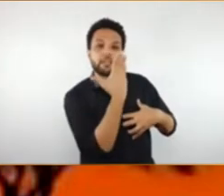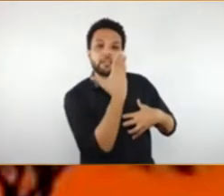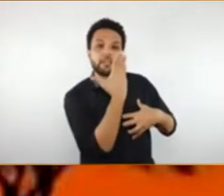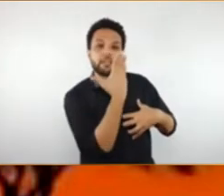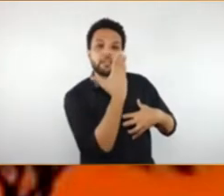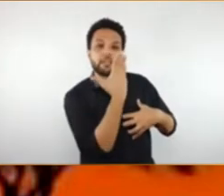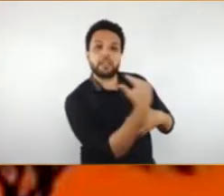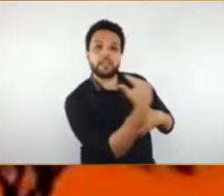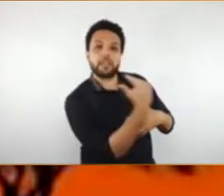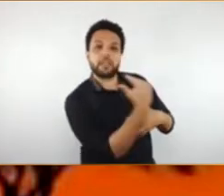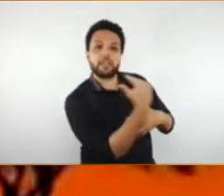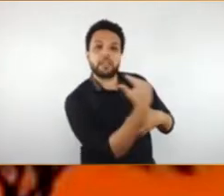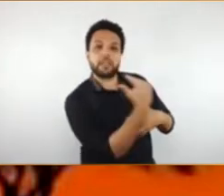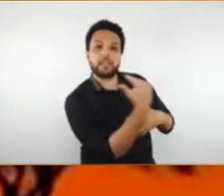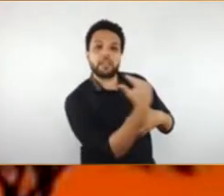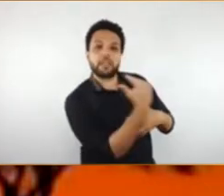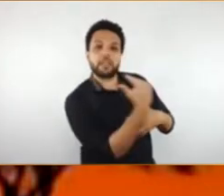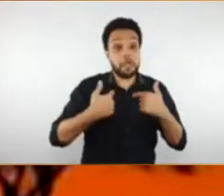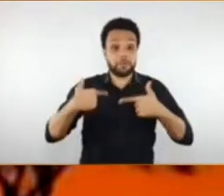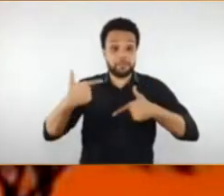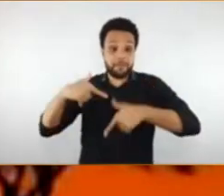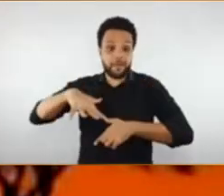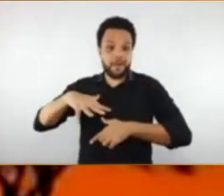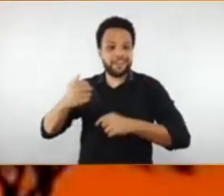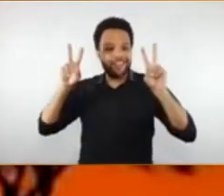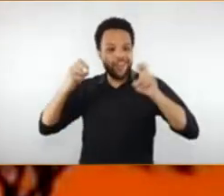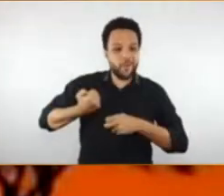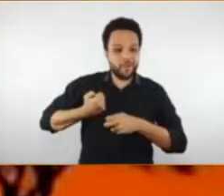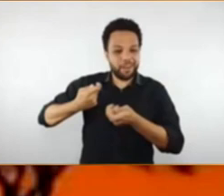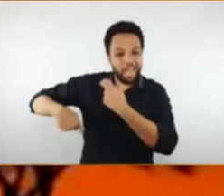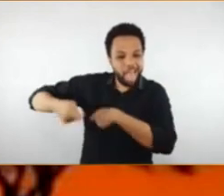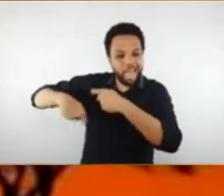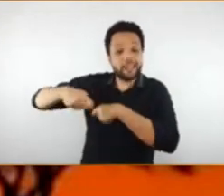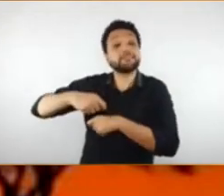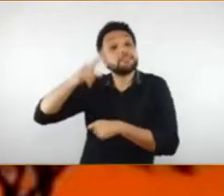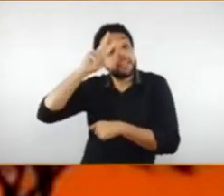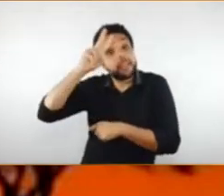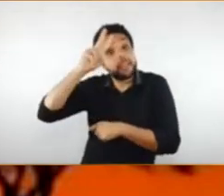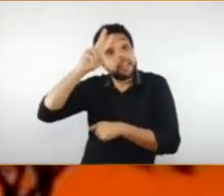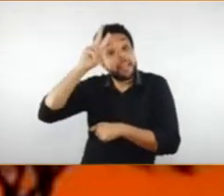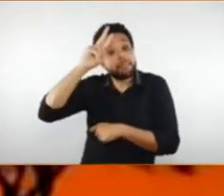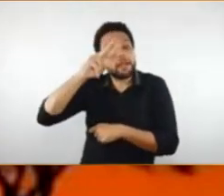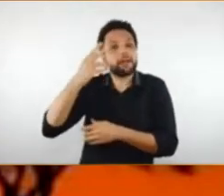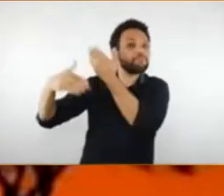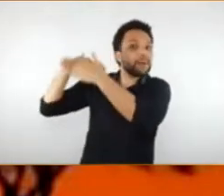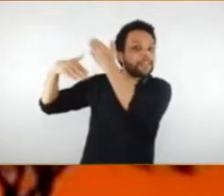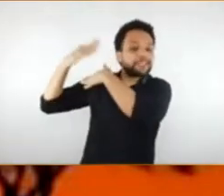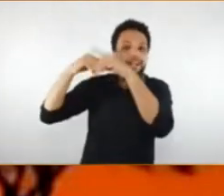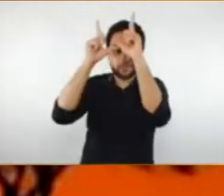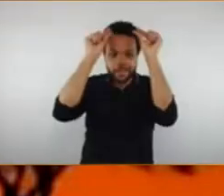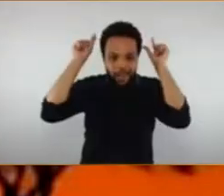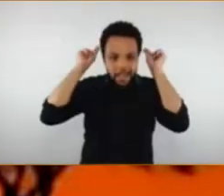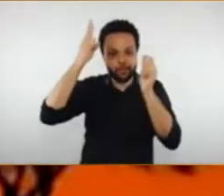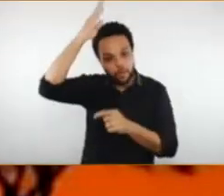dos números, né? Mas vamos lembrar para que que os gregos e romanos usavam o